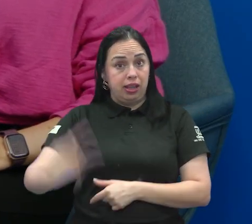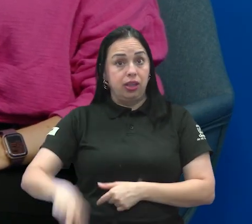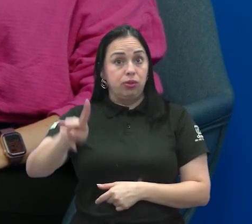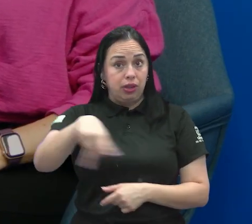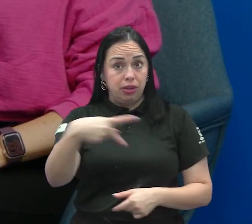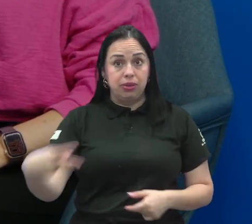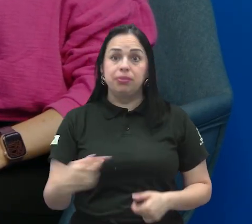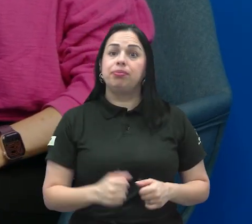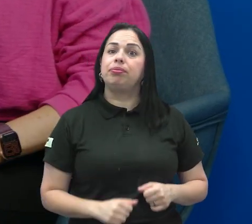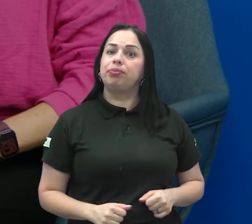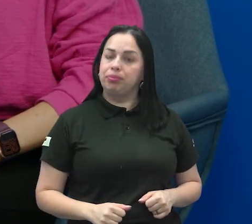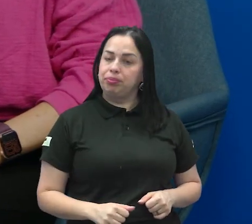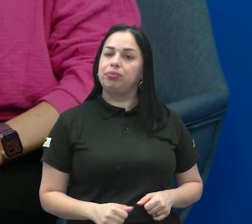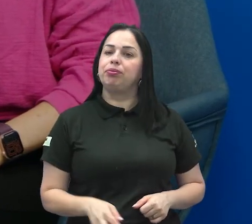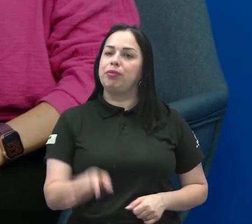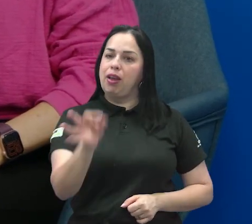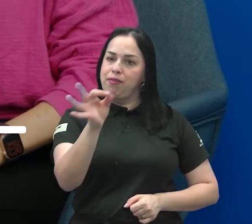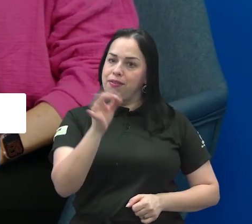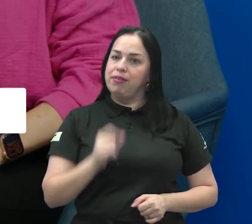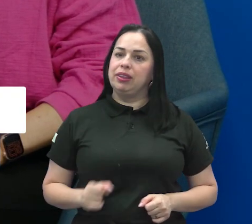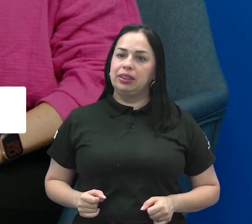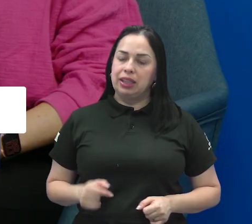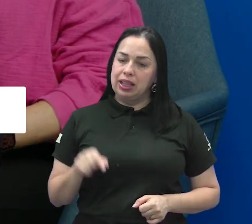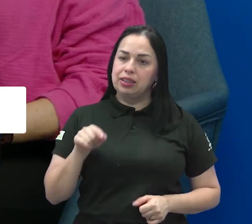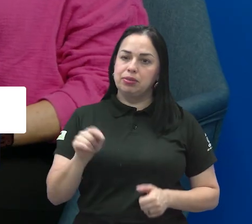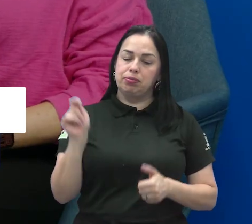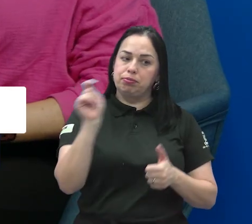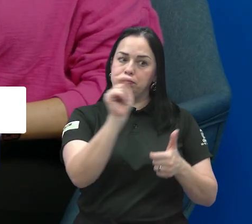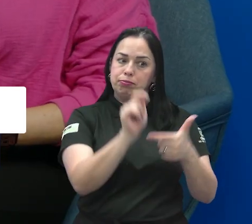do Paraíba. Érica. Pois é, Paulo, são